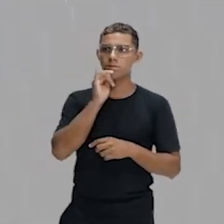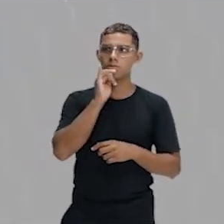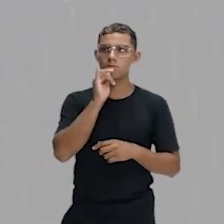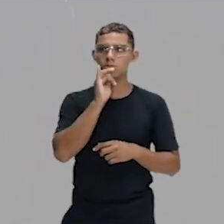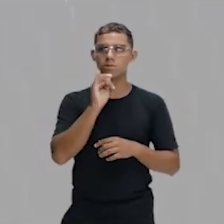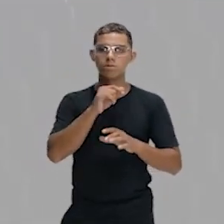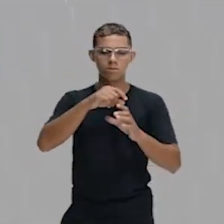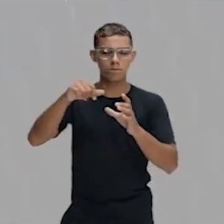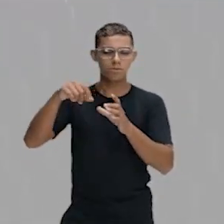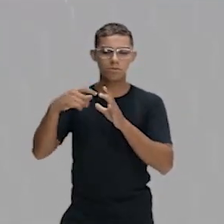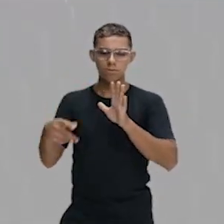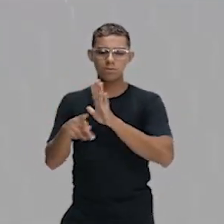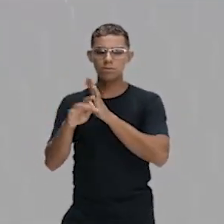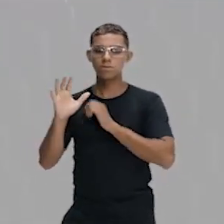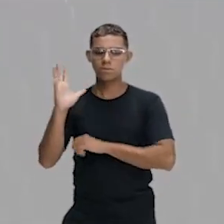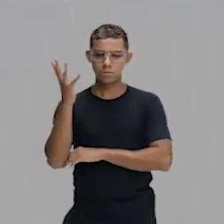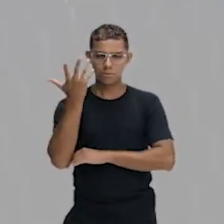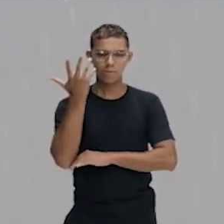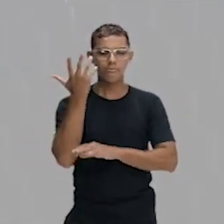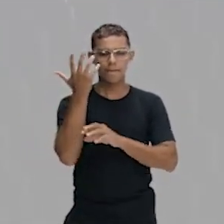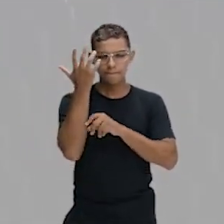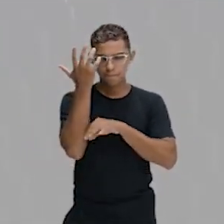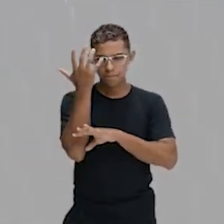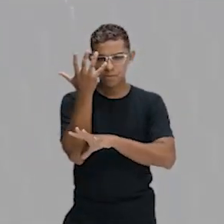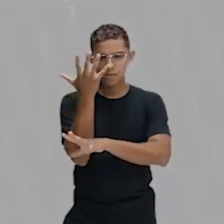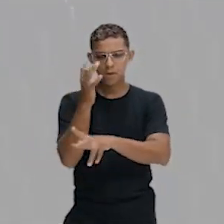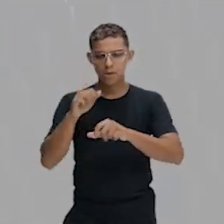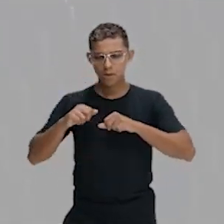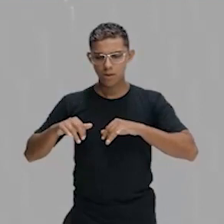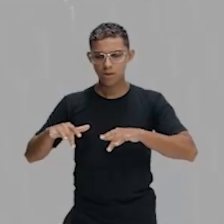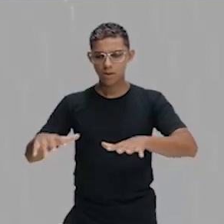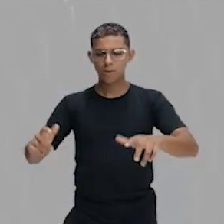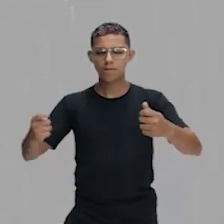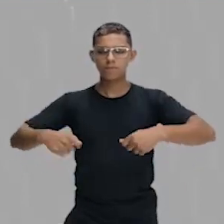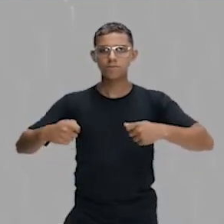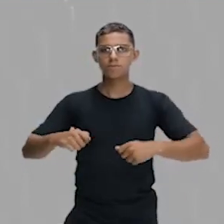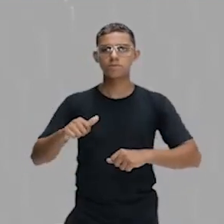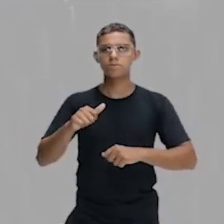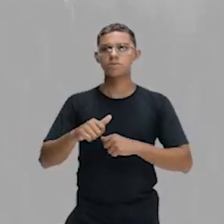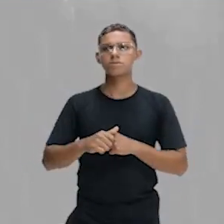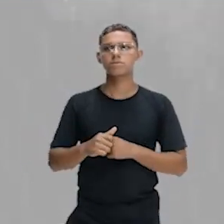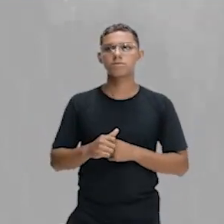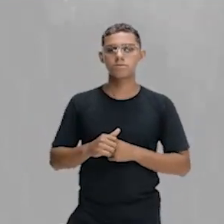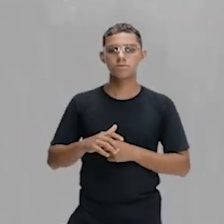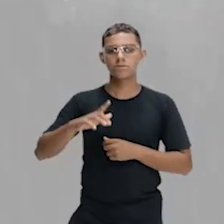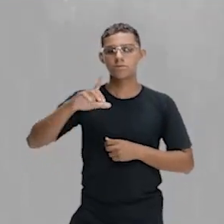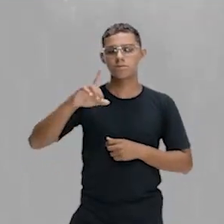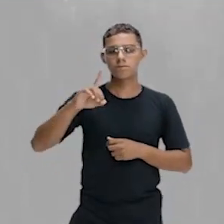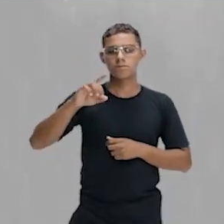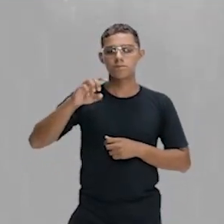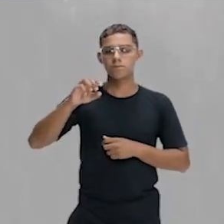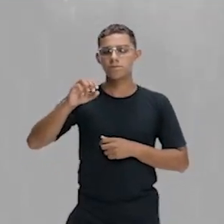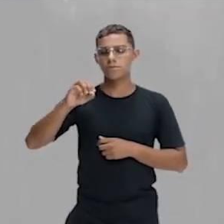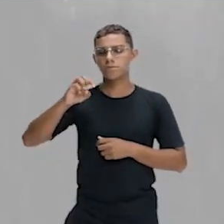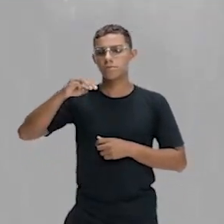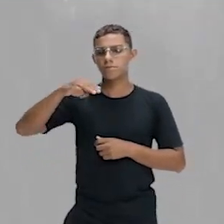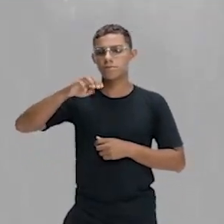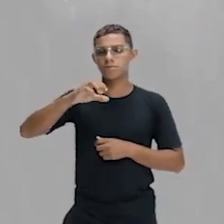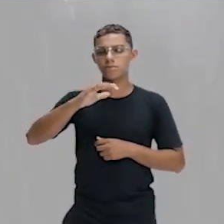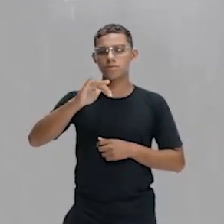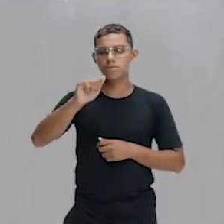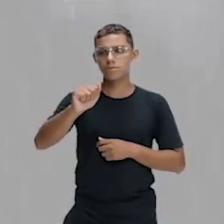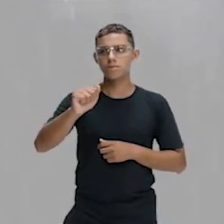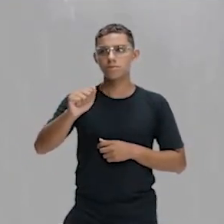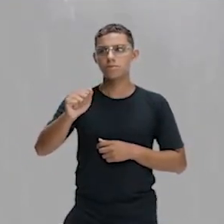que as sementes dessas árvores possam germinar, ela tem que ter o processo de dormência quebrado. Tem que haver a quebra